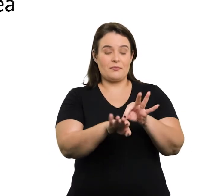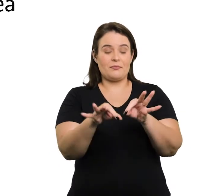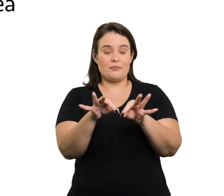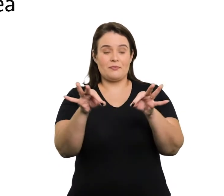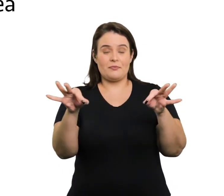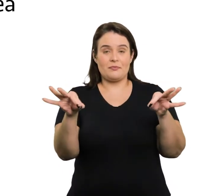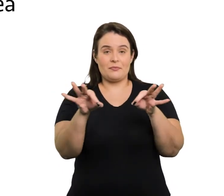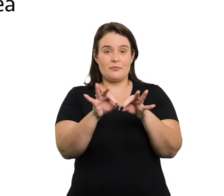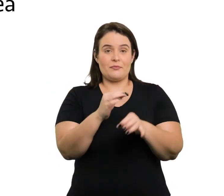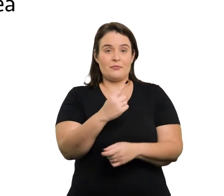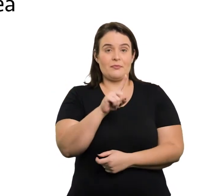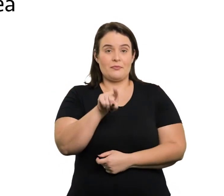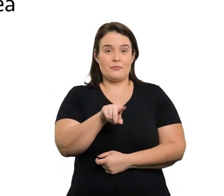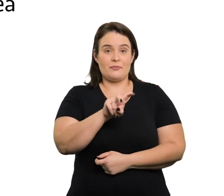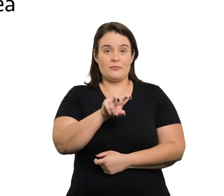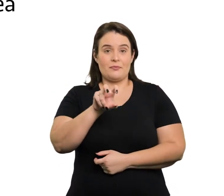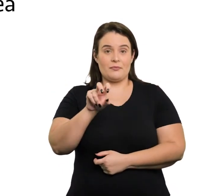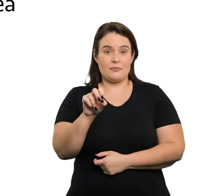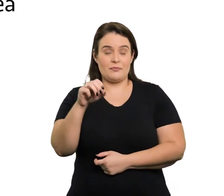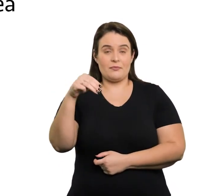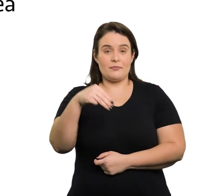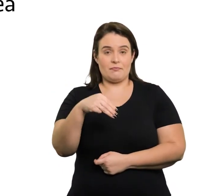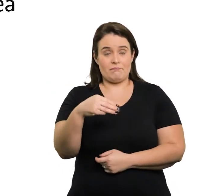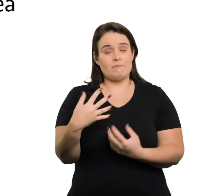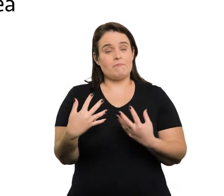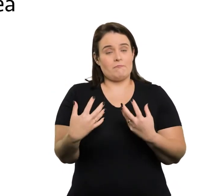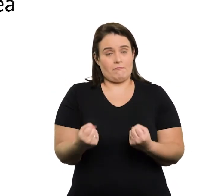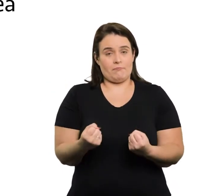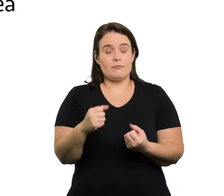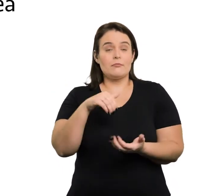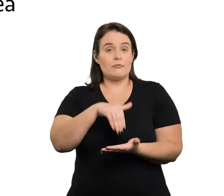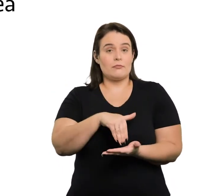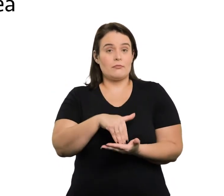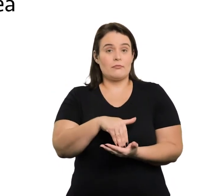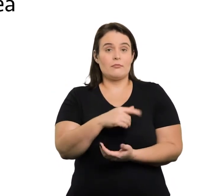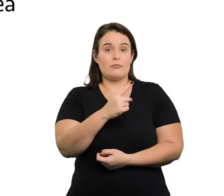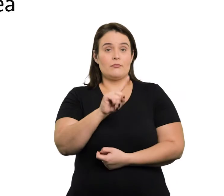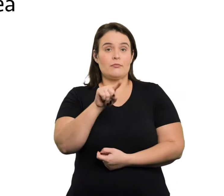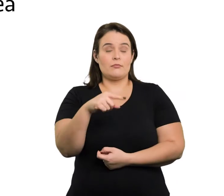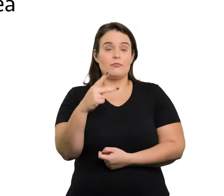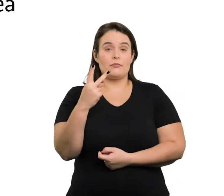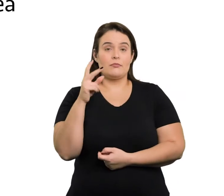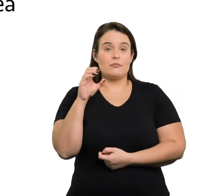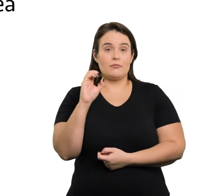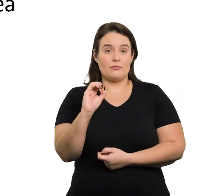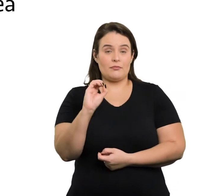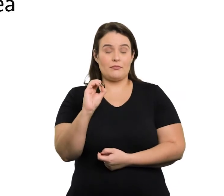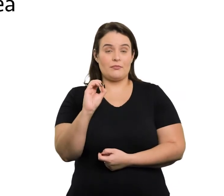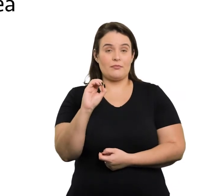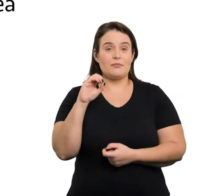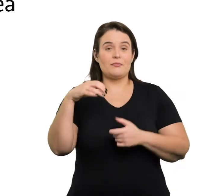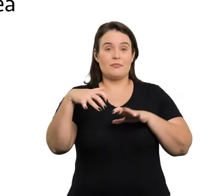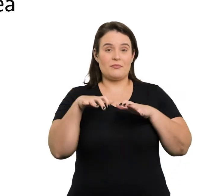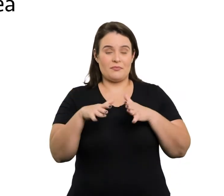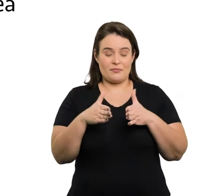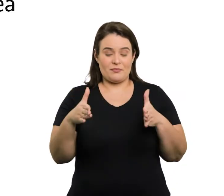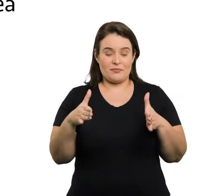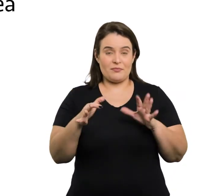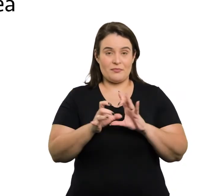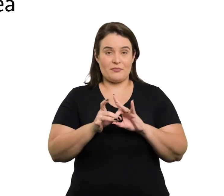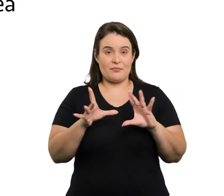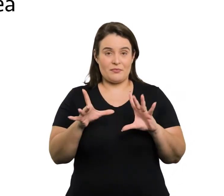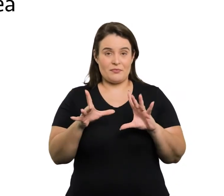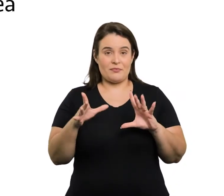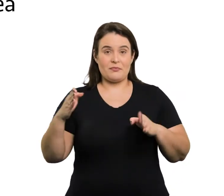livre recomendada de 1,50 m, sendo admissível a largura mínima de 1,20 m,